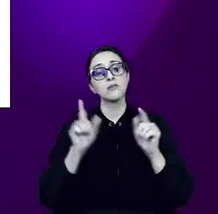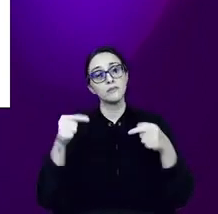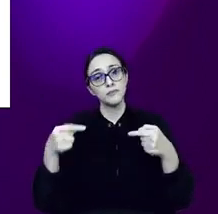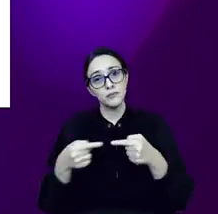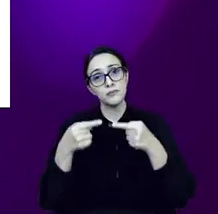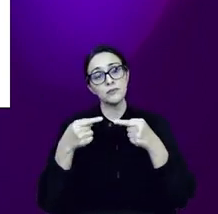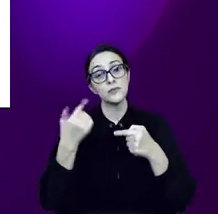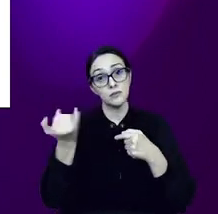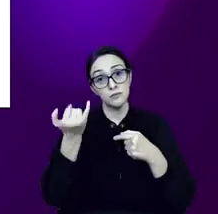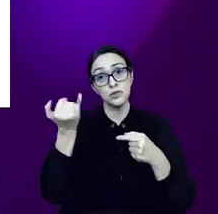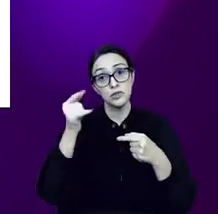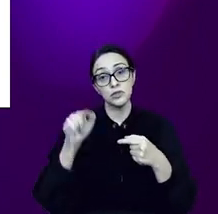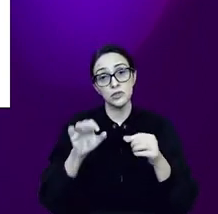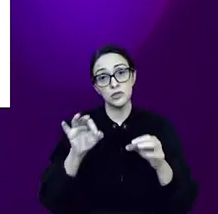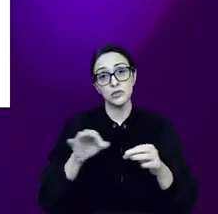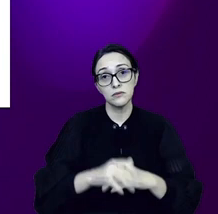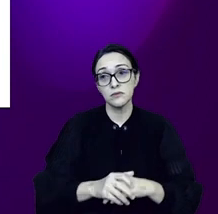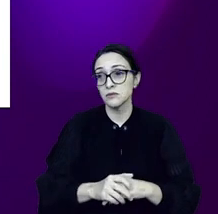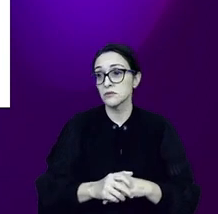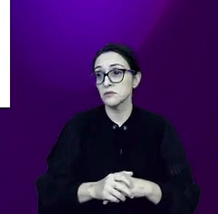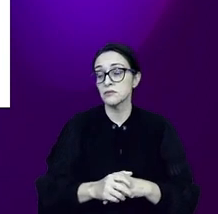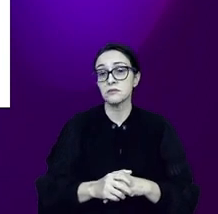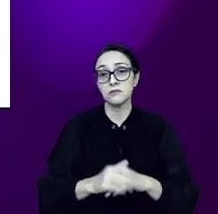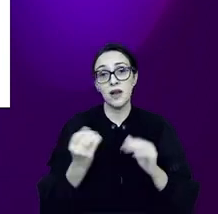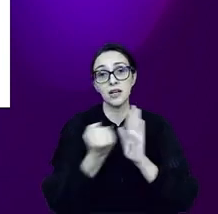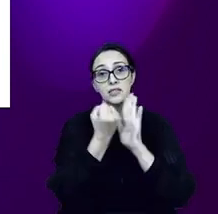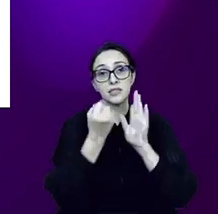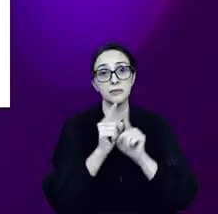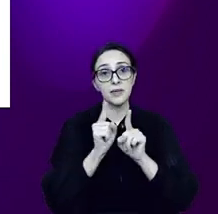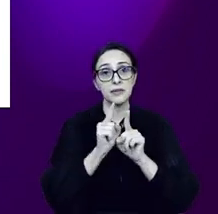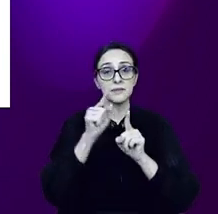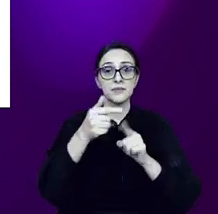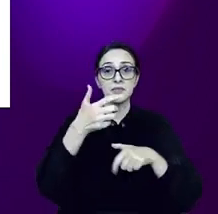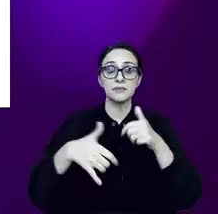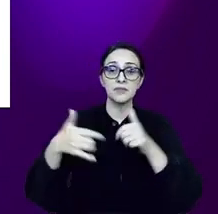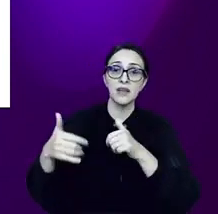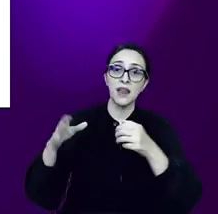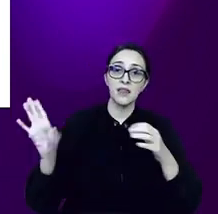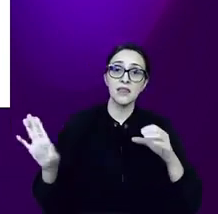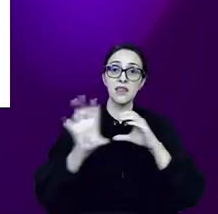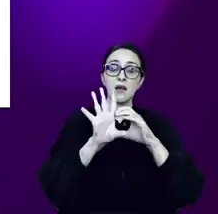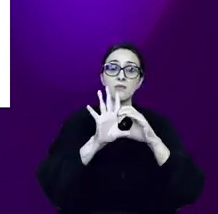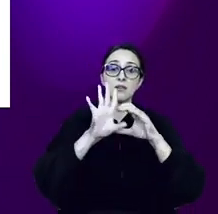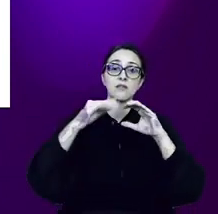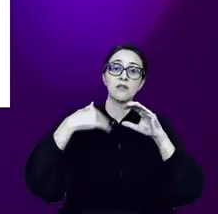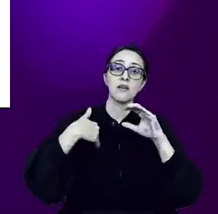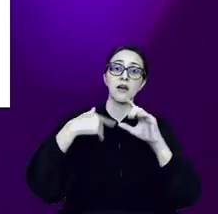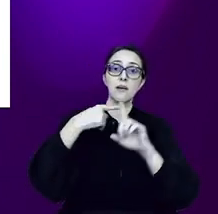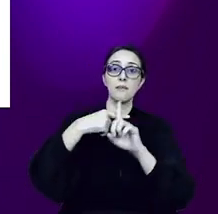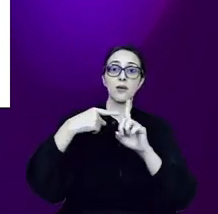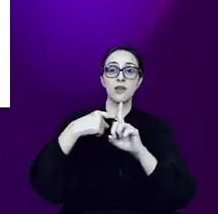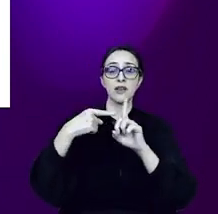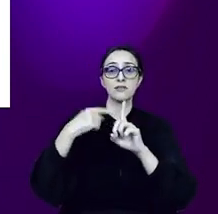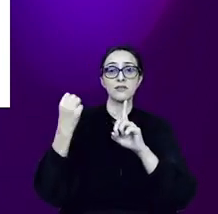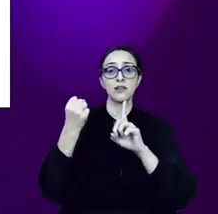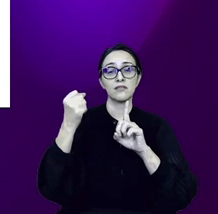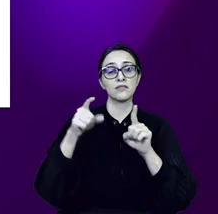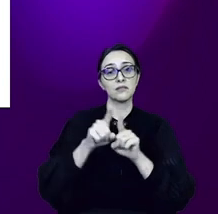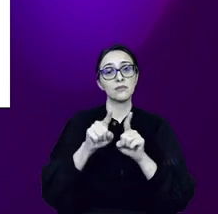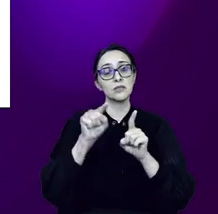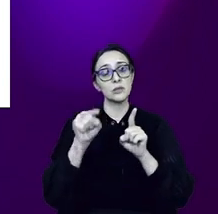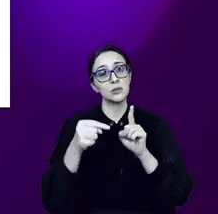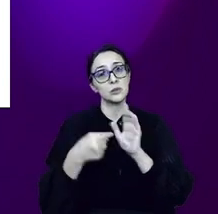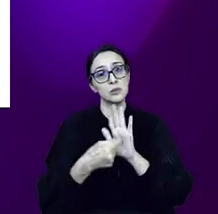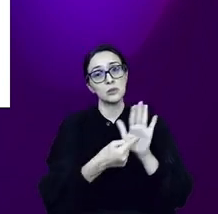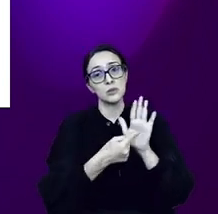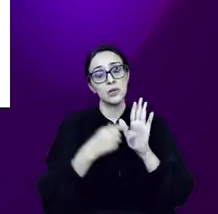uma relevância epidemiológica ainda mais marcante. Aqui ressaltando os traumas moderados e graves que, de alguma forma,